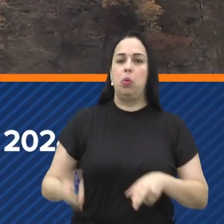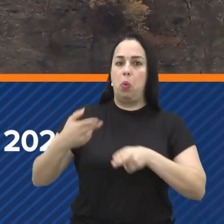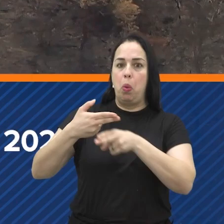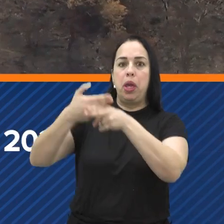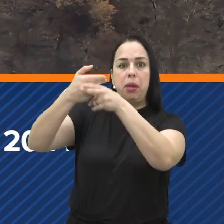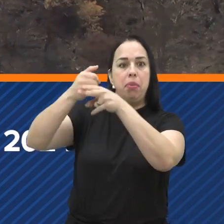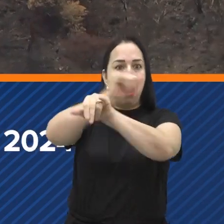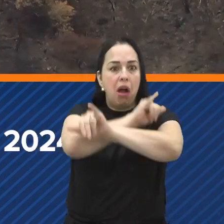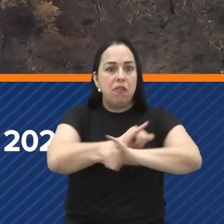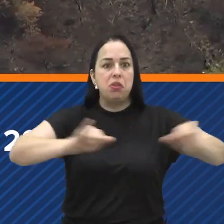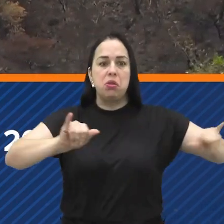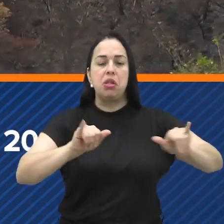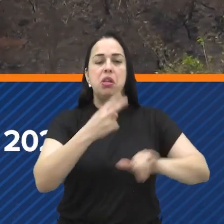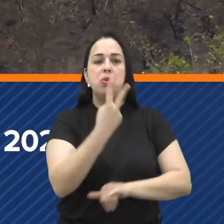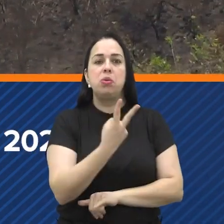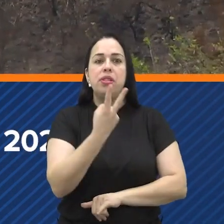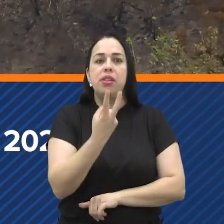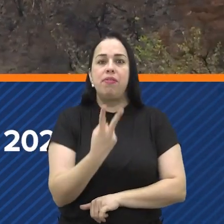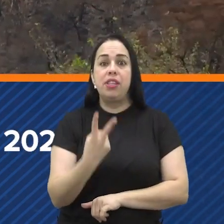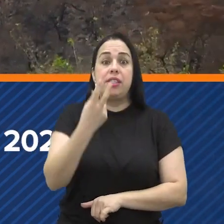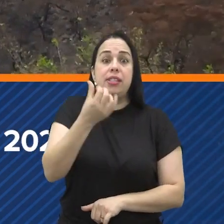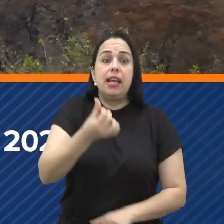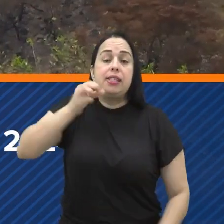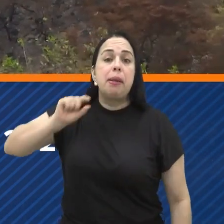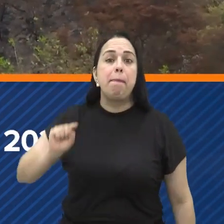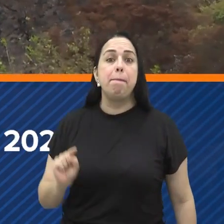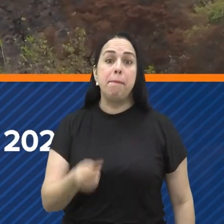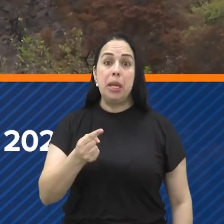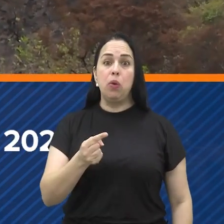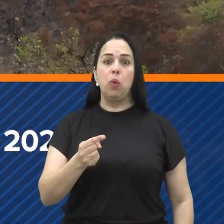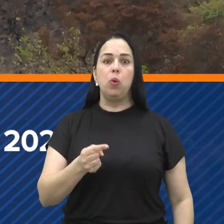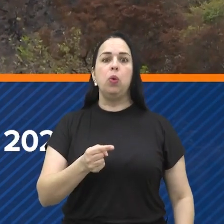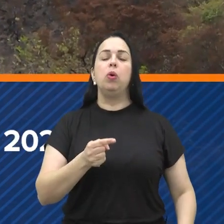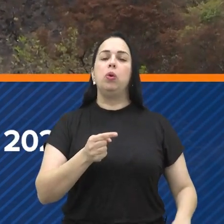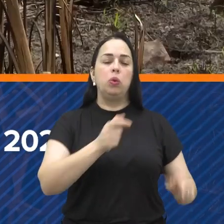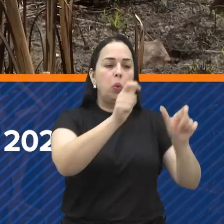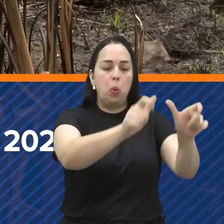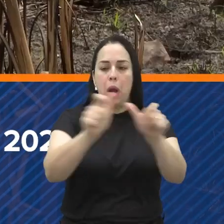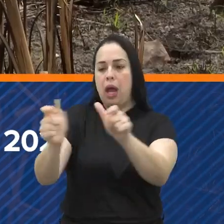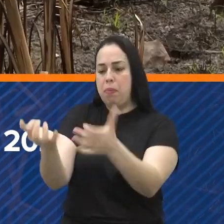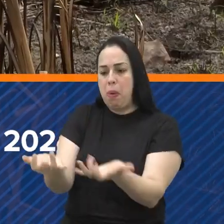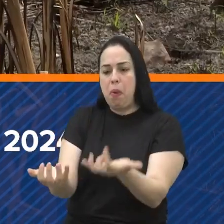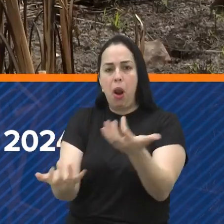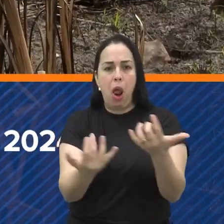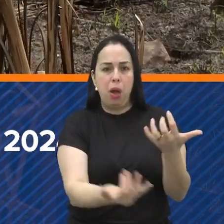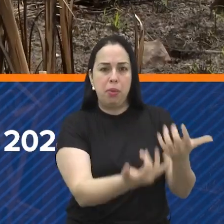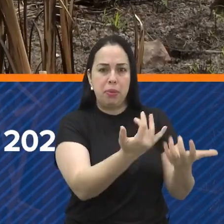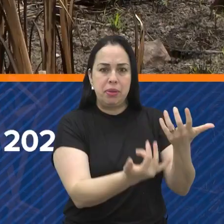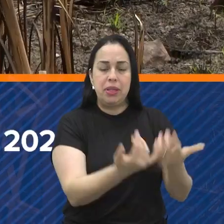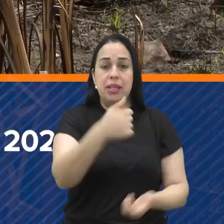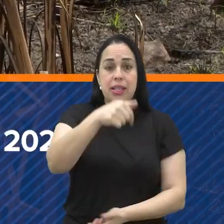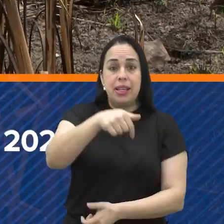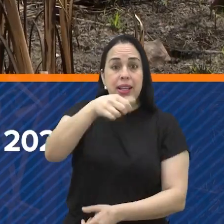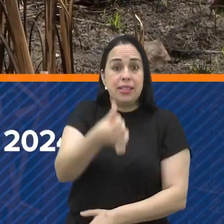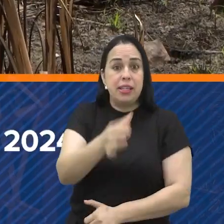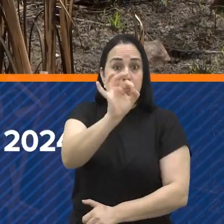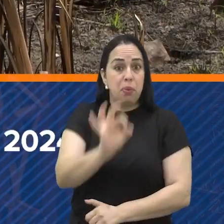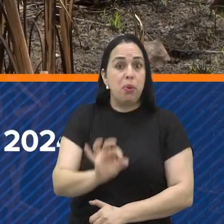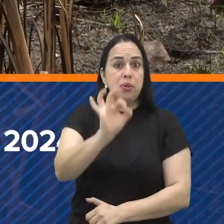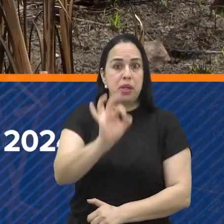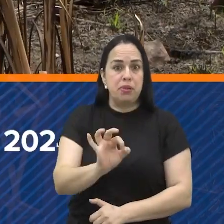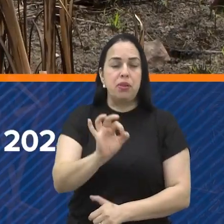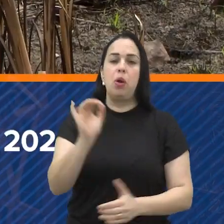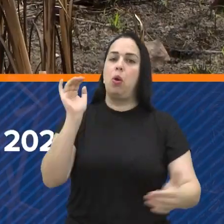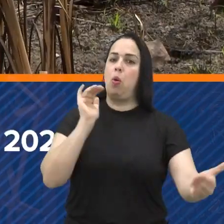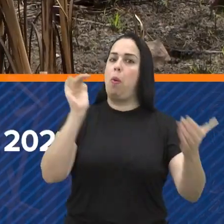INPE, foram registrados mais de 226 mil focos de incêndios neste ano, aumento de 76%